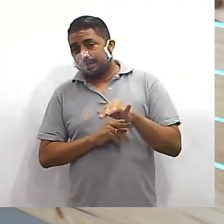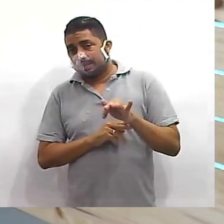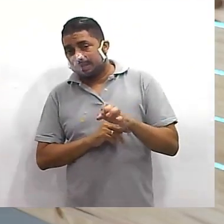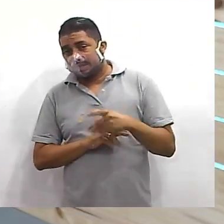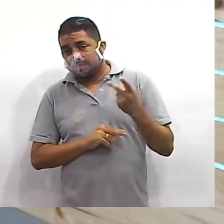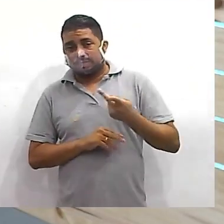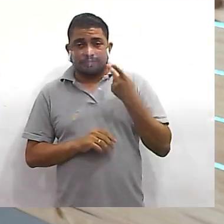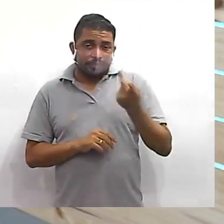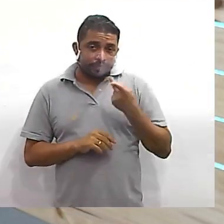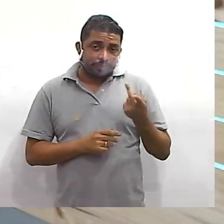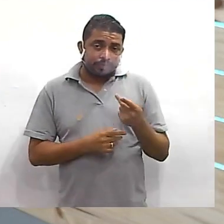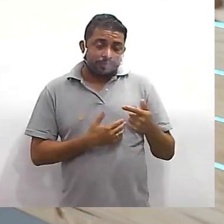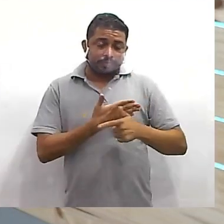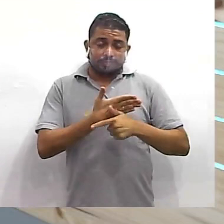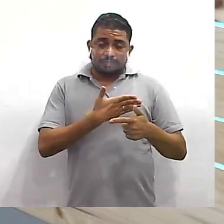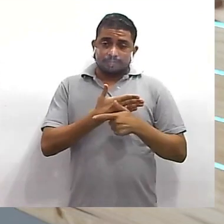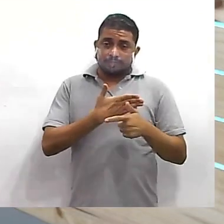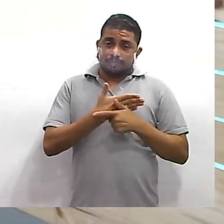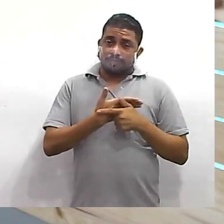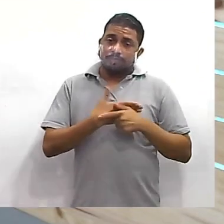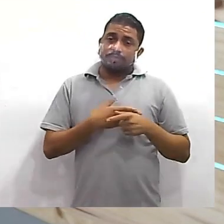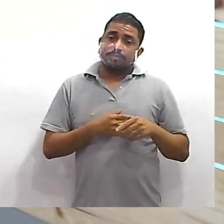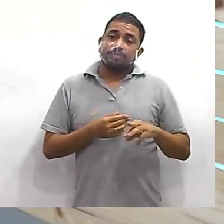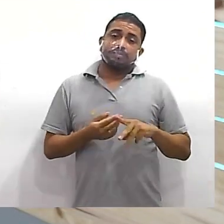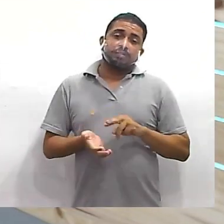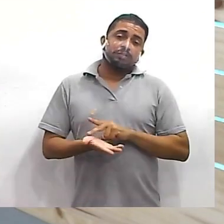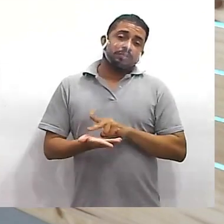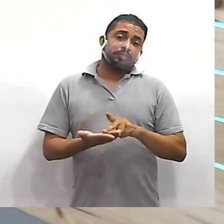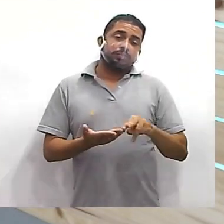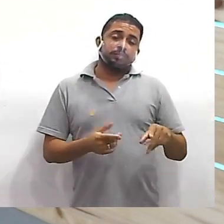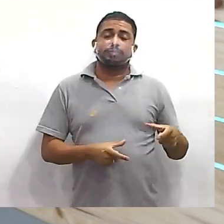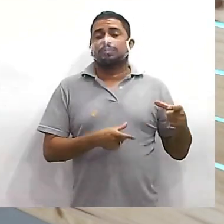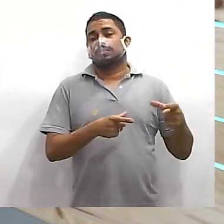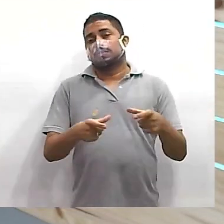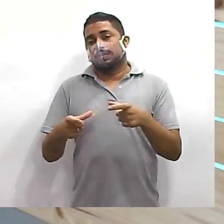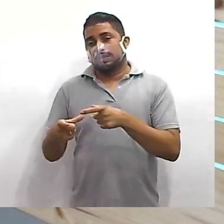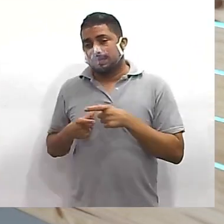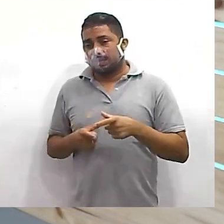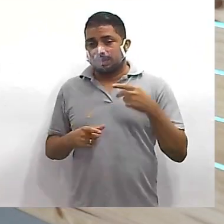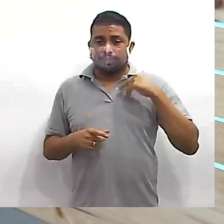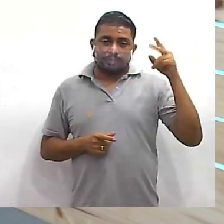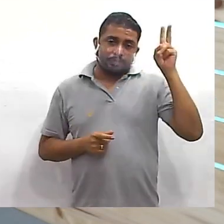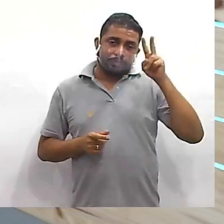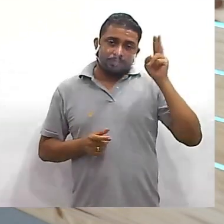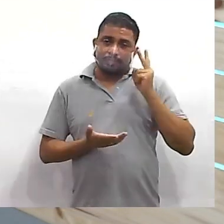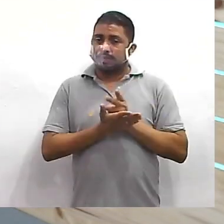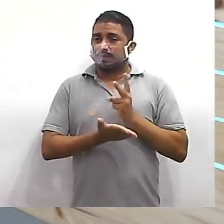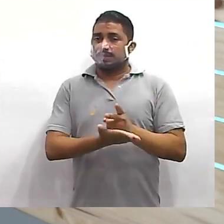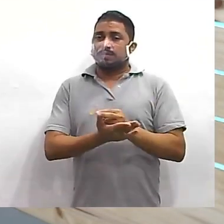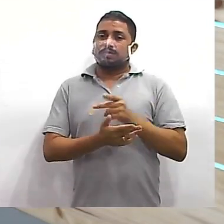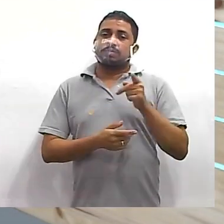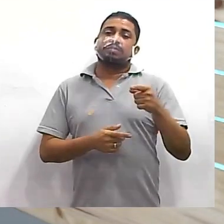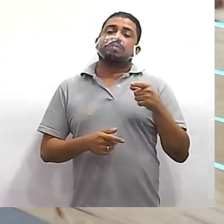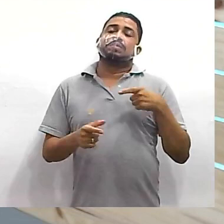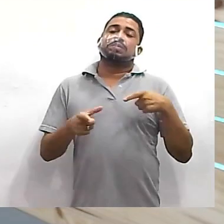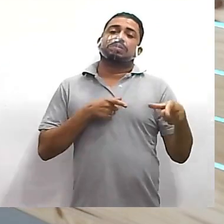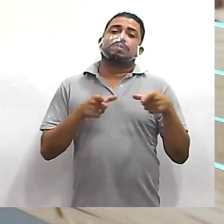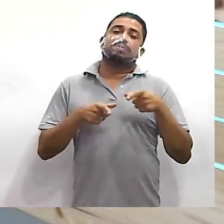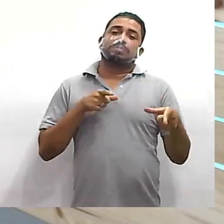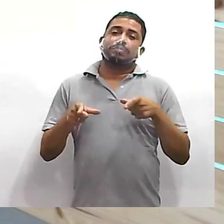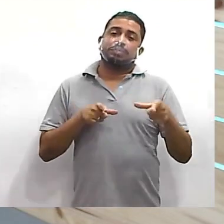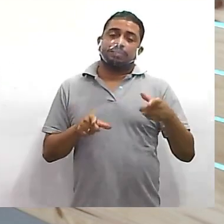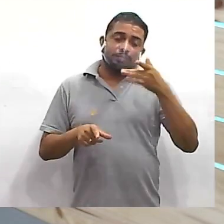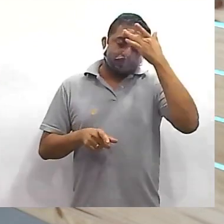a gente exerce, minha gente, nos diferentes locais, eu me lembro sempre de, se você trabalha com uma